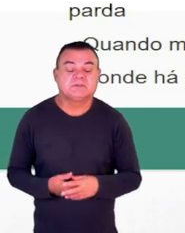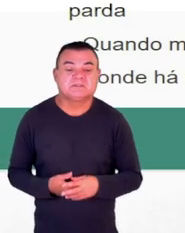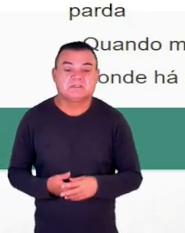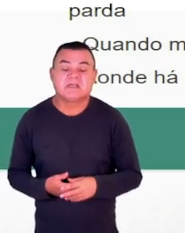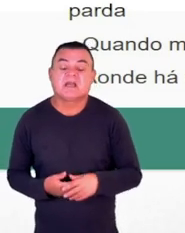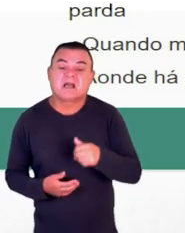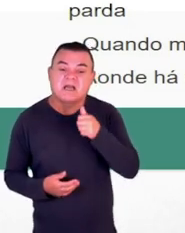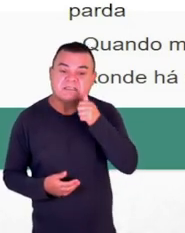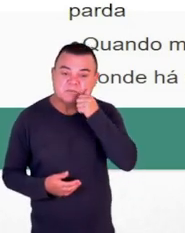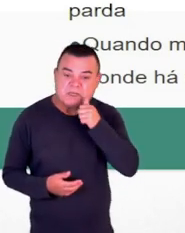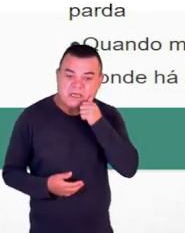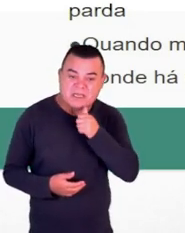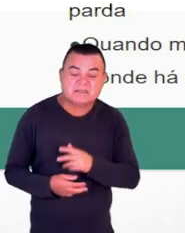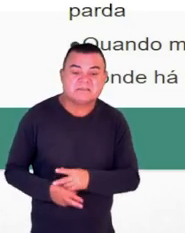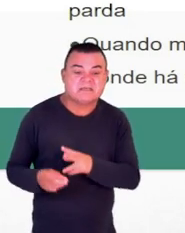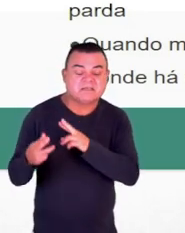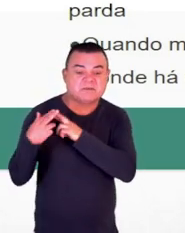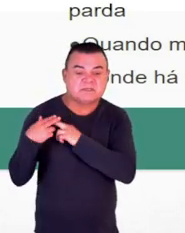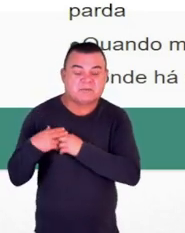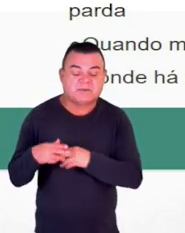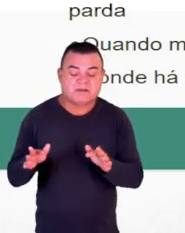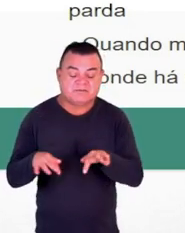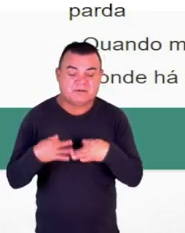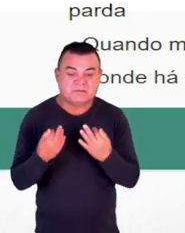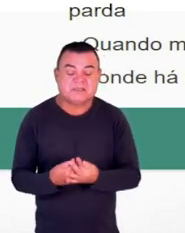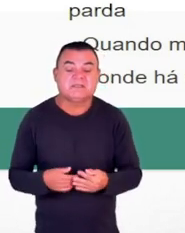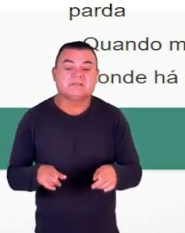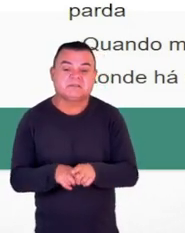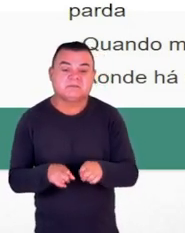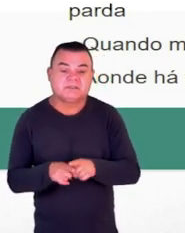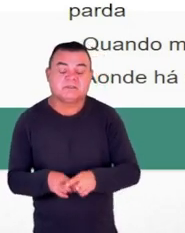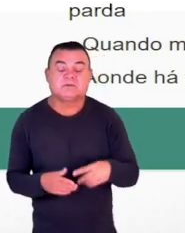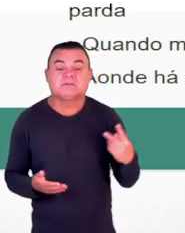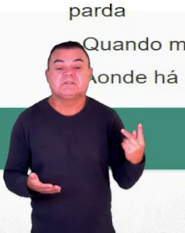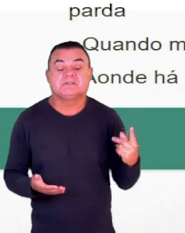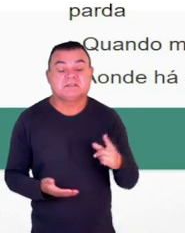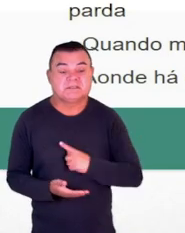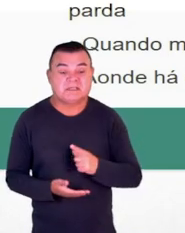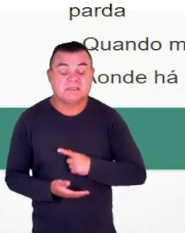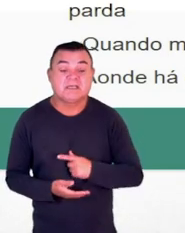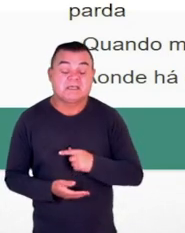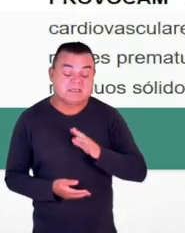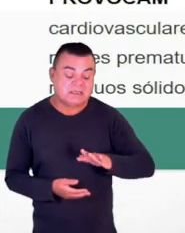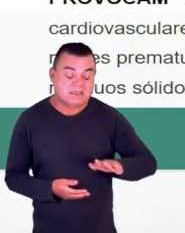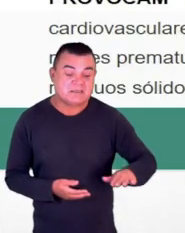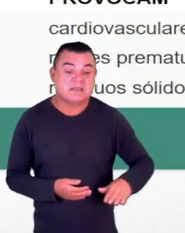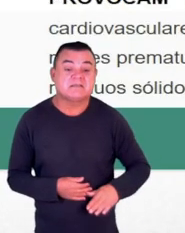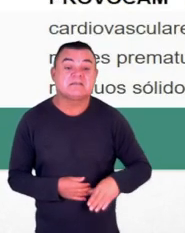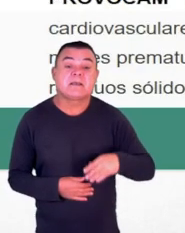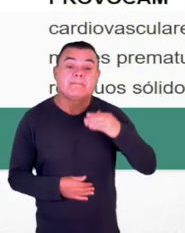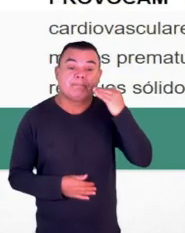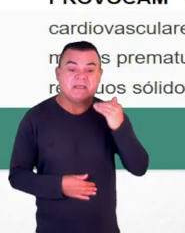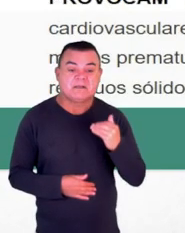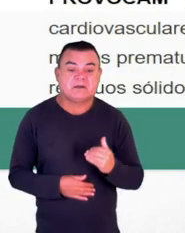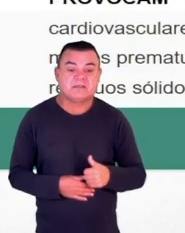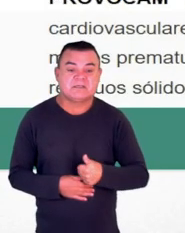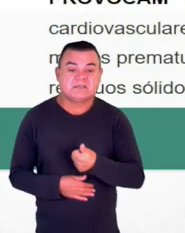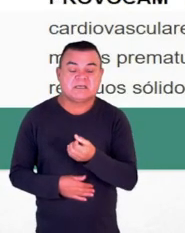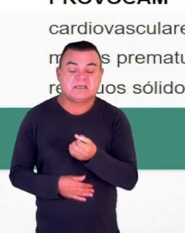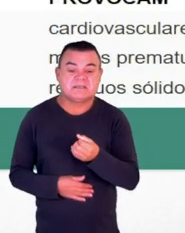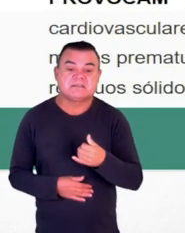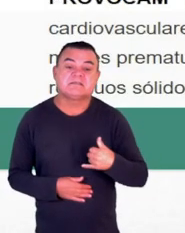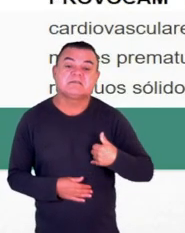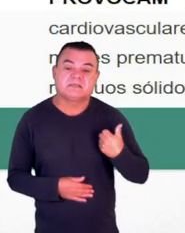as chefes de famílias e aonde há crianças menores de 10 anos e ela tá associada à fome isso é importante dizer